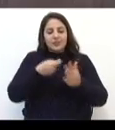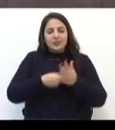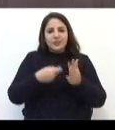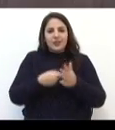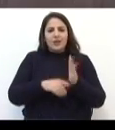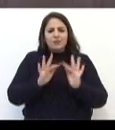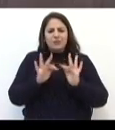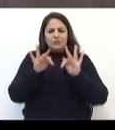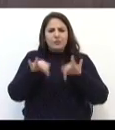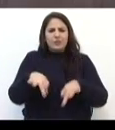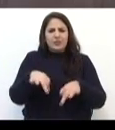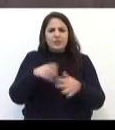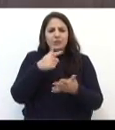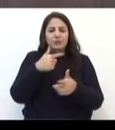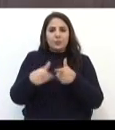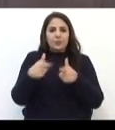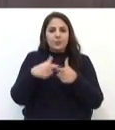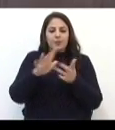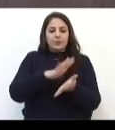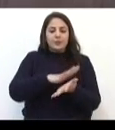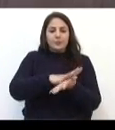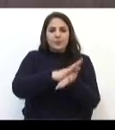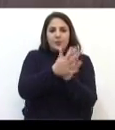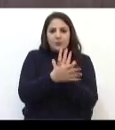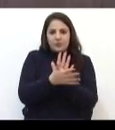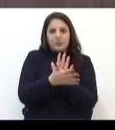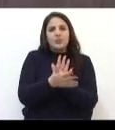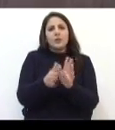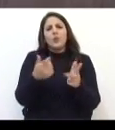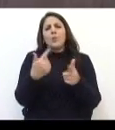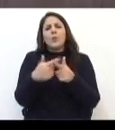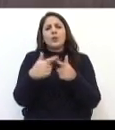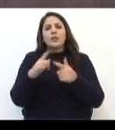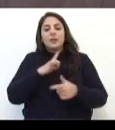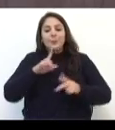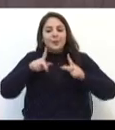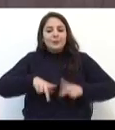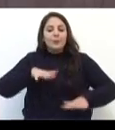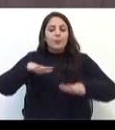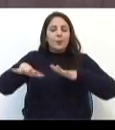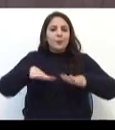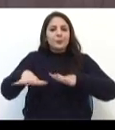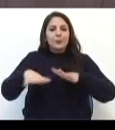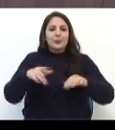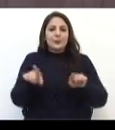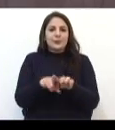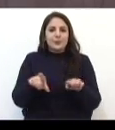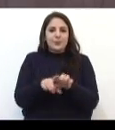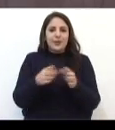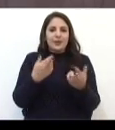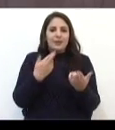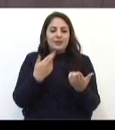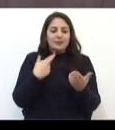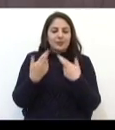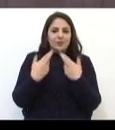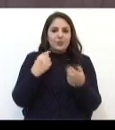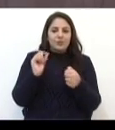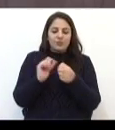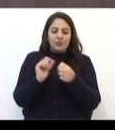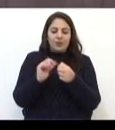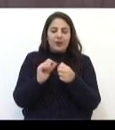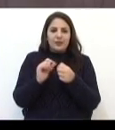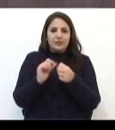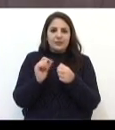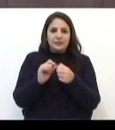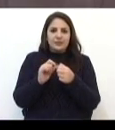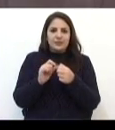que vêm cada dia mais crescente, devido a alguns outros movimentos também que promovem